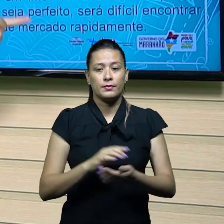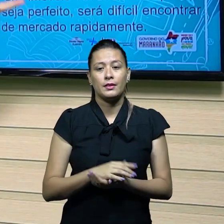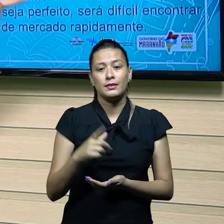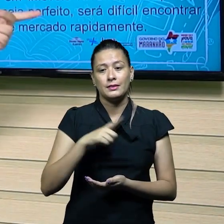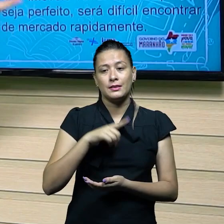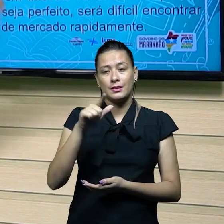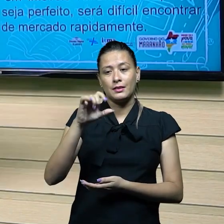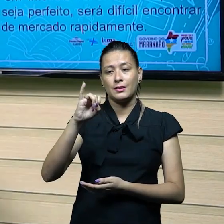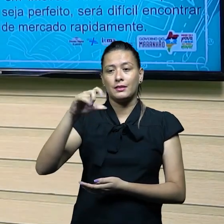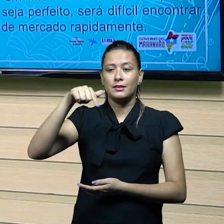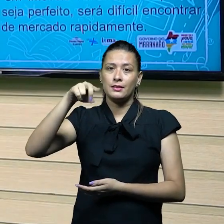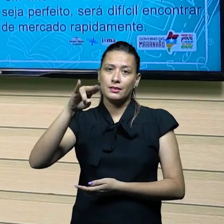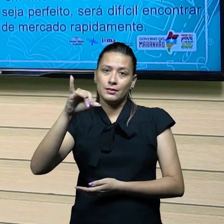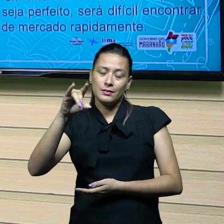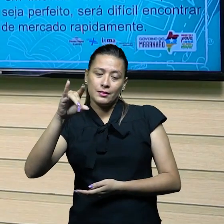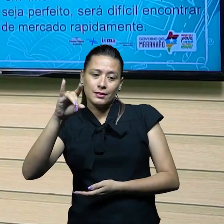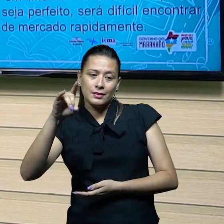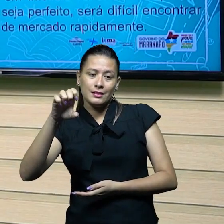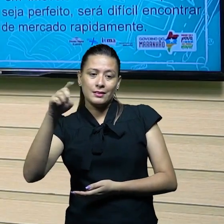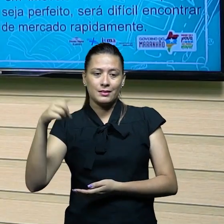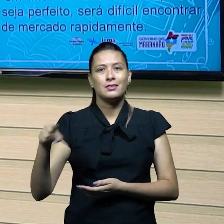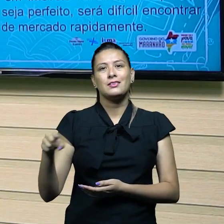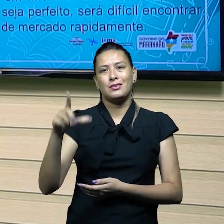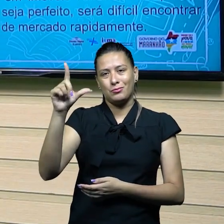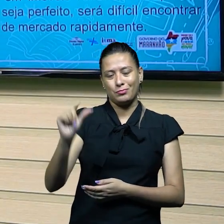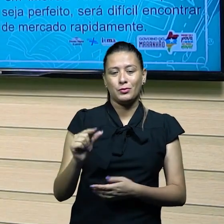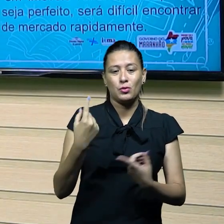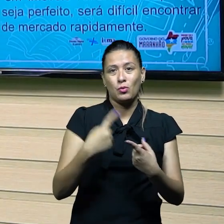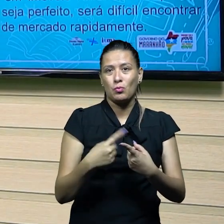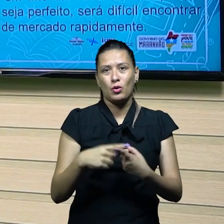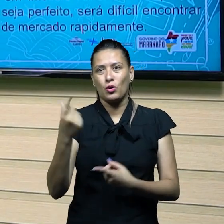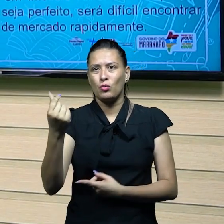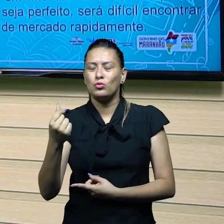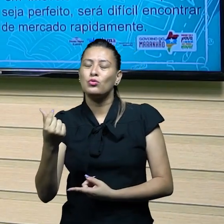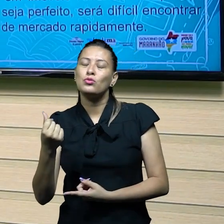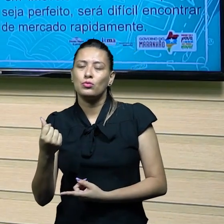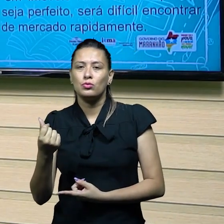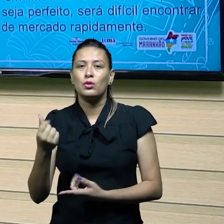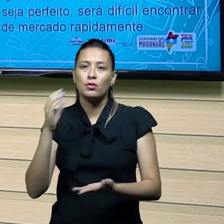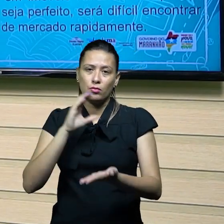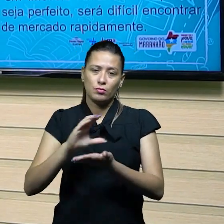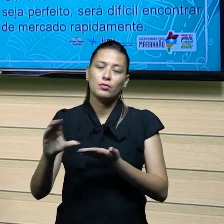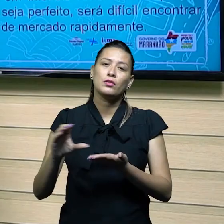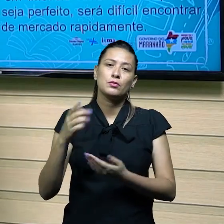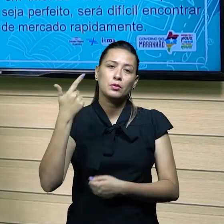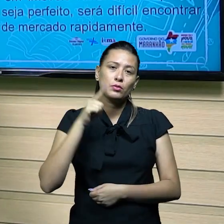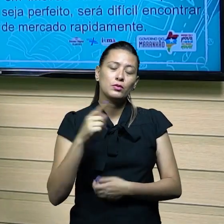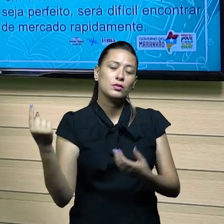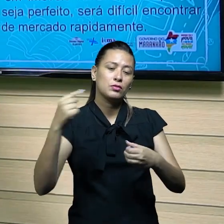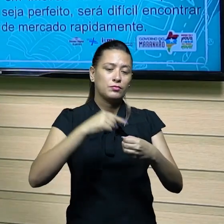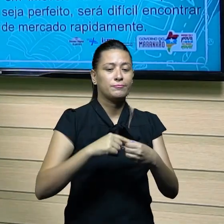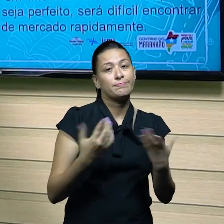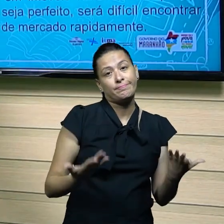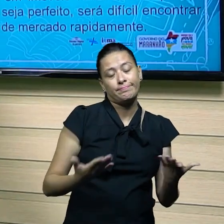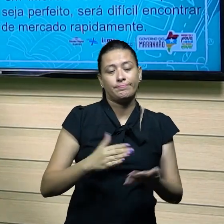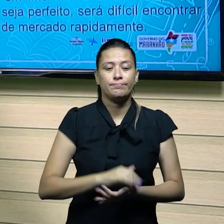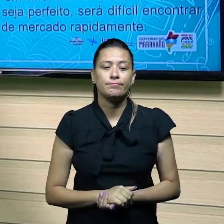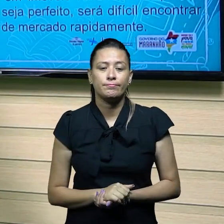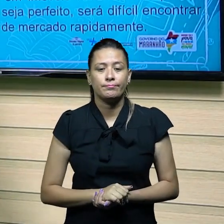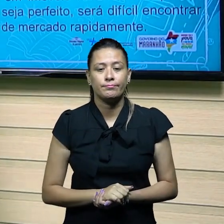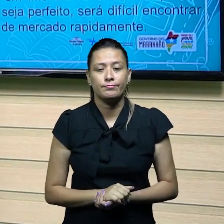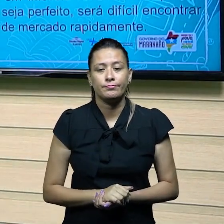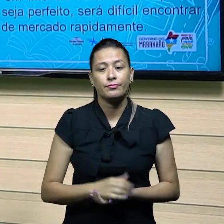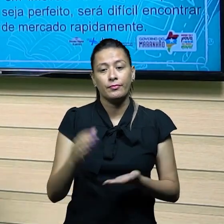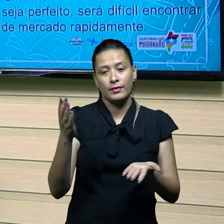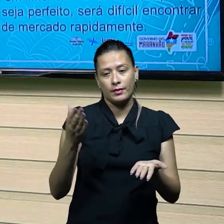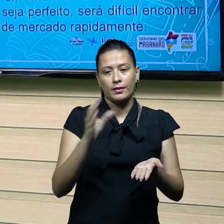em imóveis renuncia à liquidez, ou seja, eu não consigo pegar aquele valor de volta momentaneamente, instantaneamente, a partir do momento que eu desejo